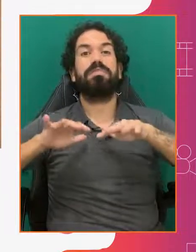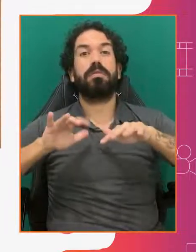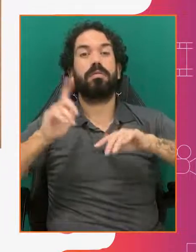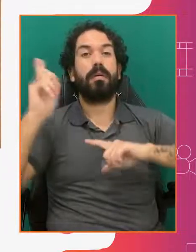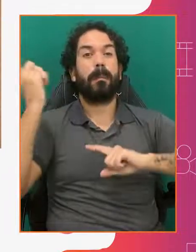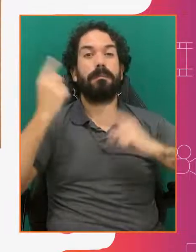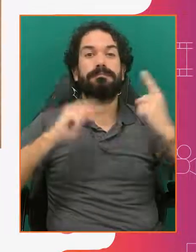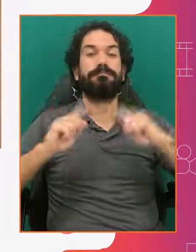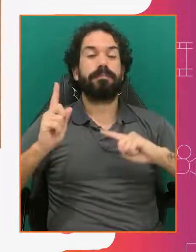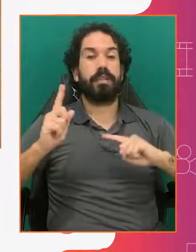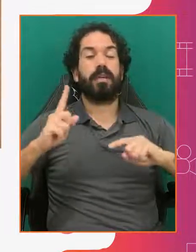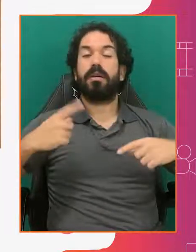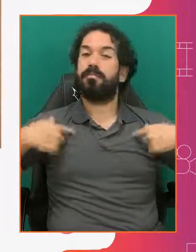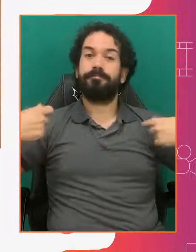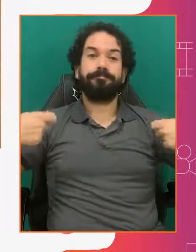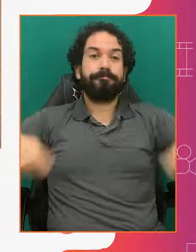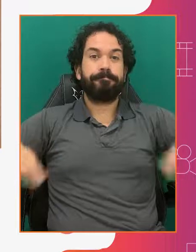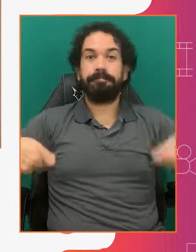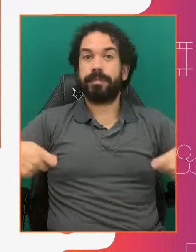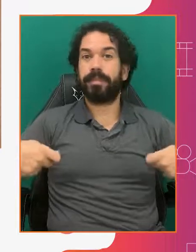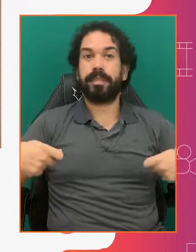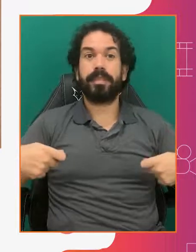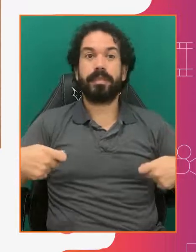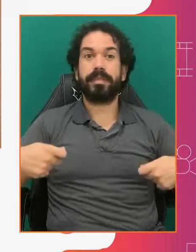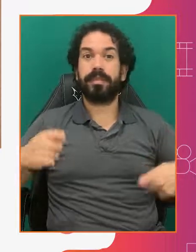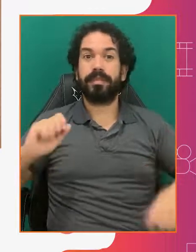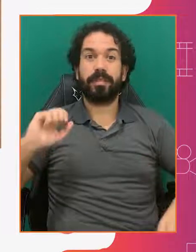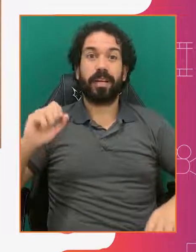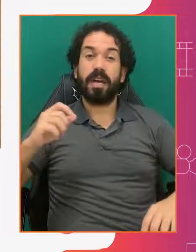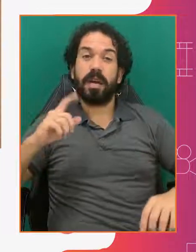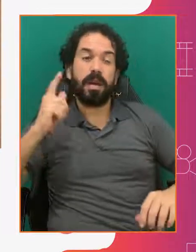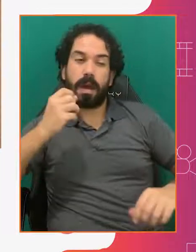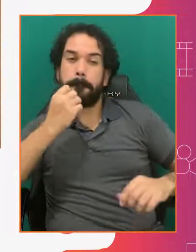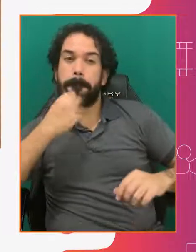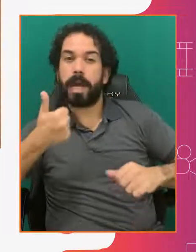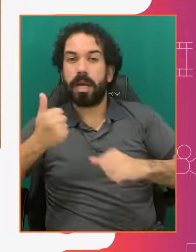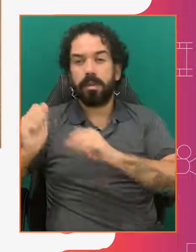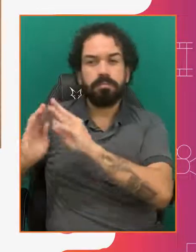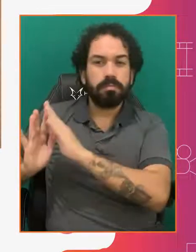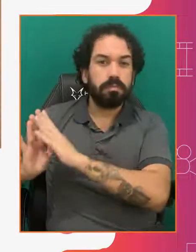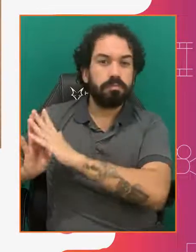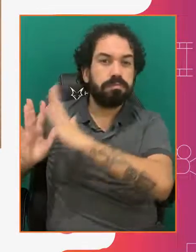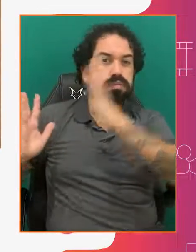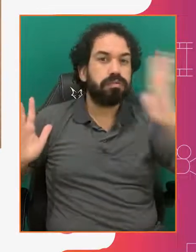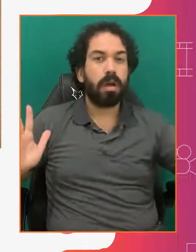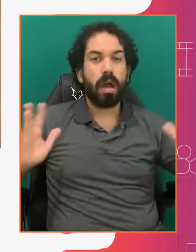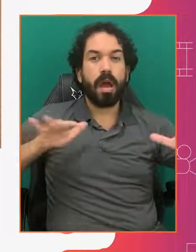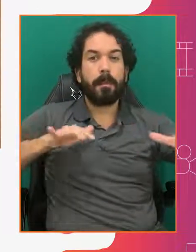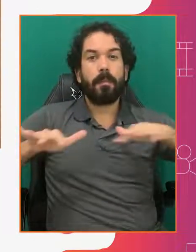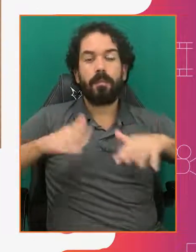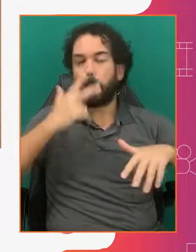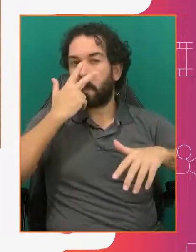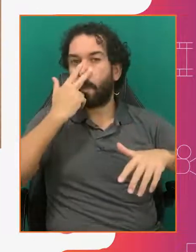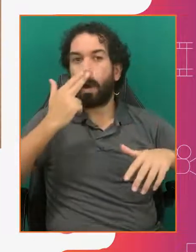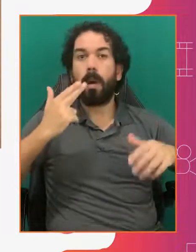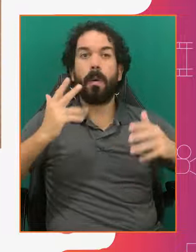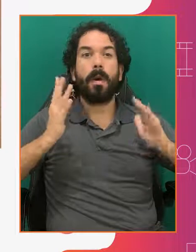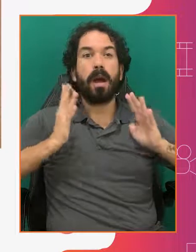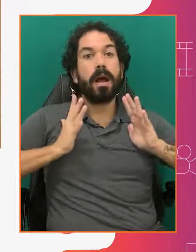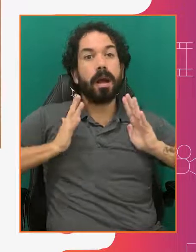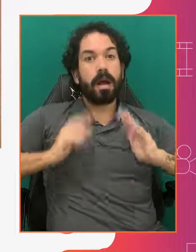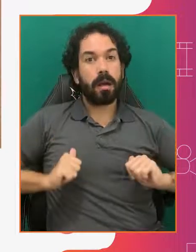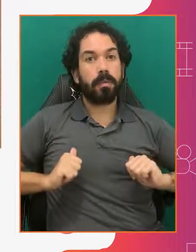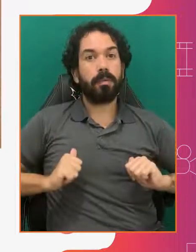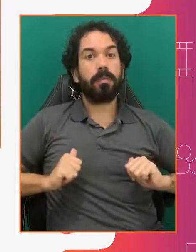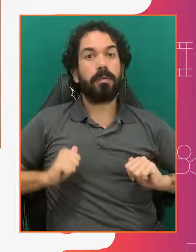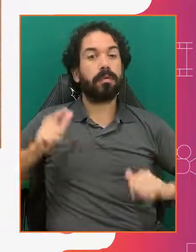movimento gestual, em que você precisa de uma ação fluida, um movimento limpo.